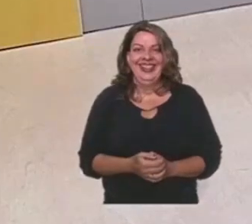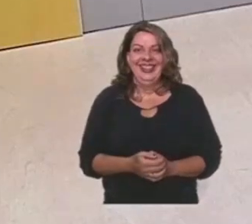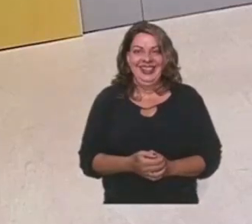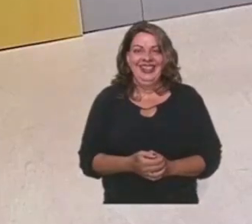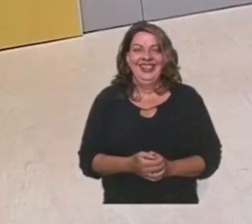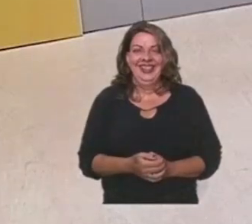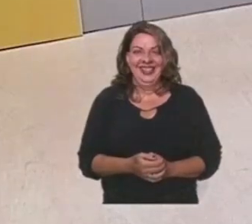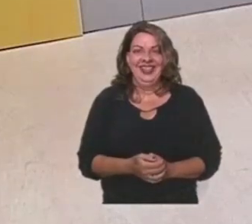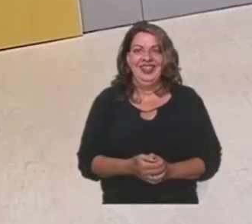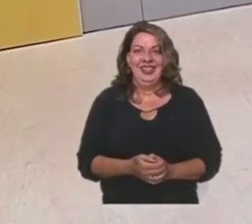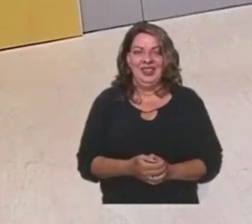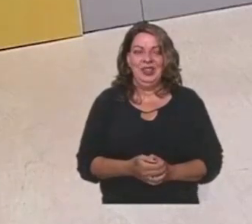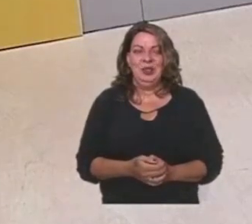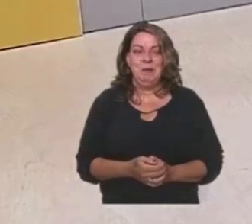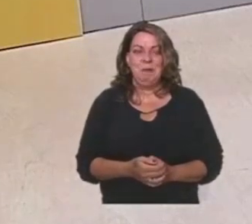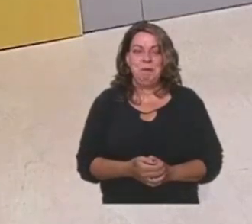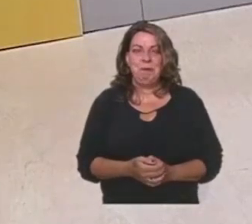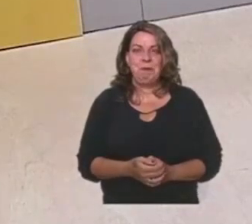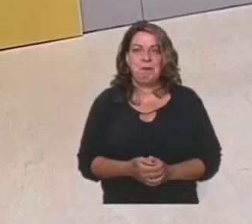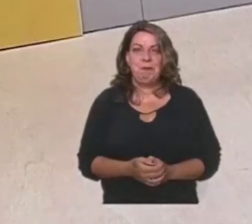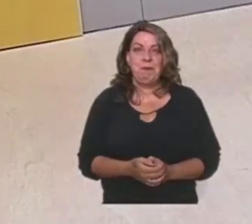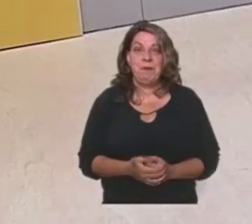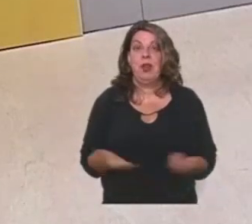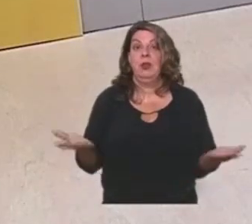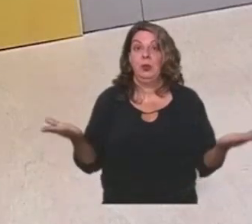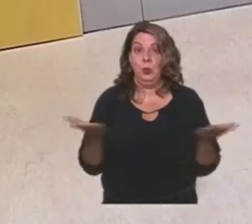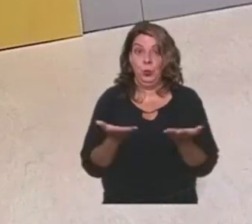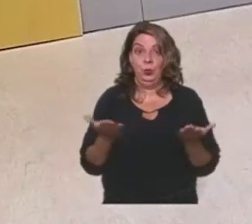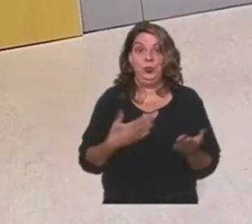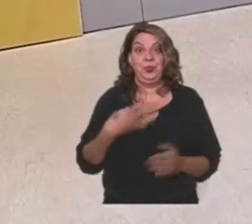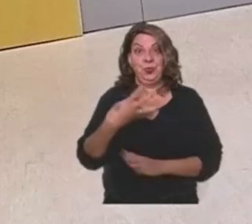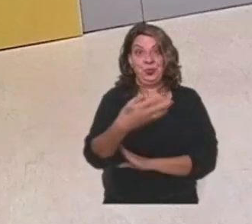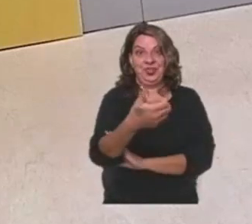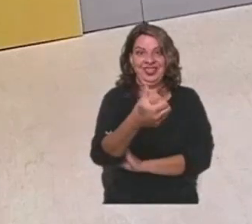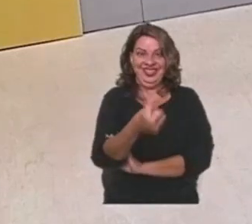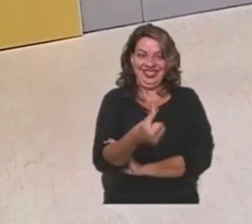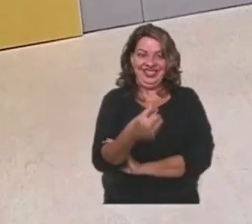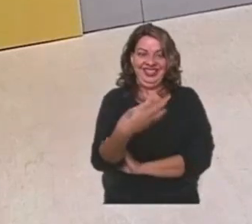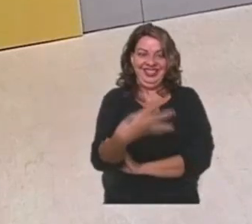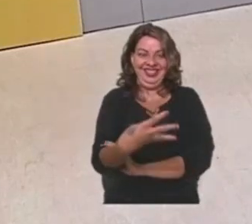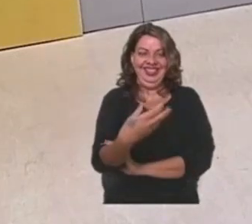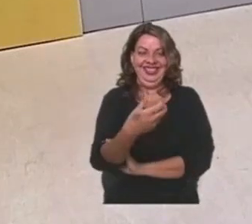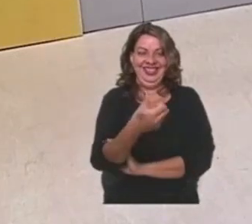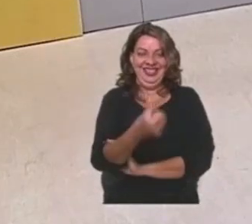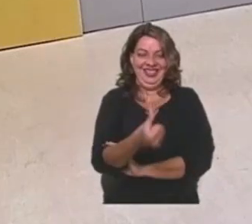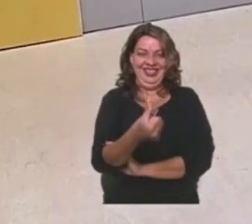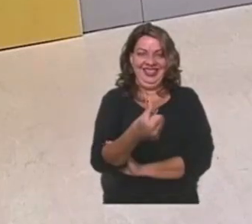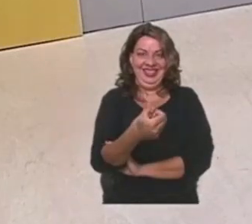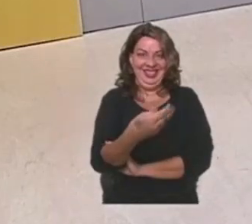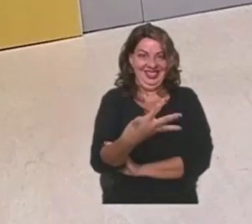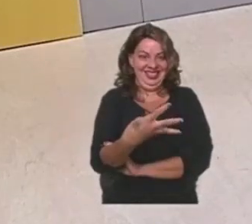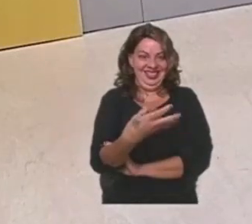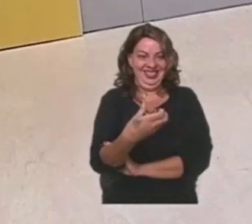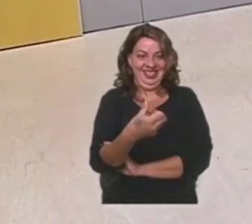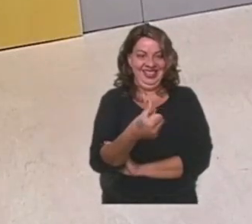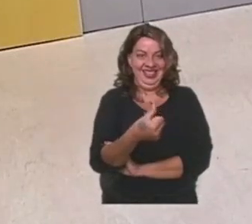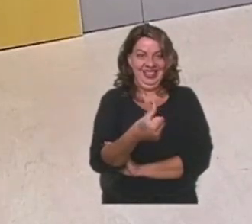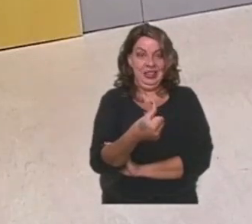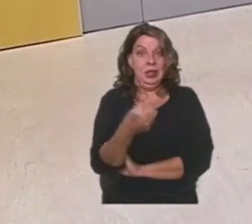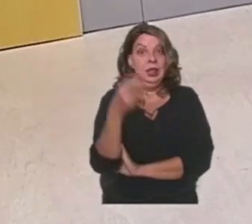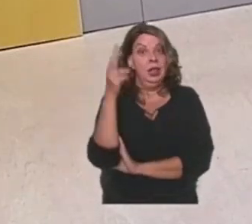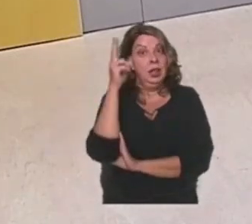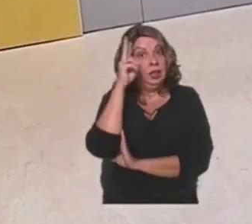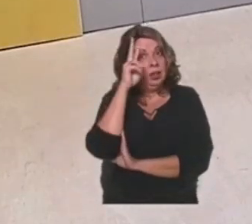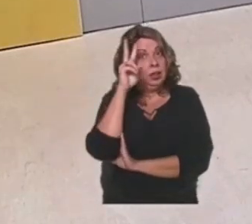28, 28. Chama agora a bolinha de número 46, 46. Lembra você